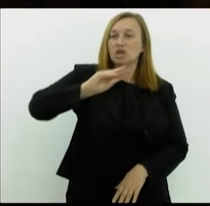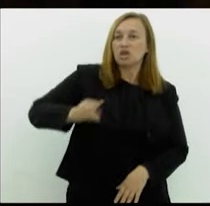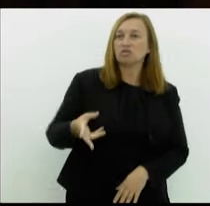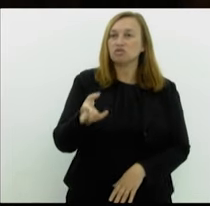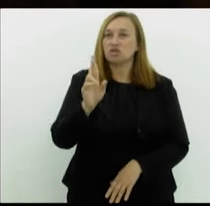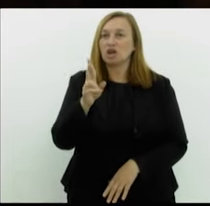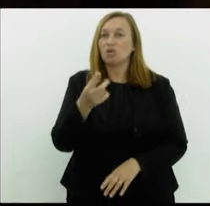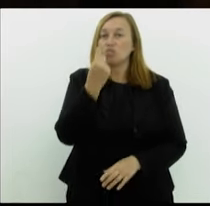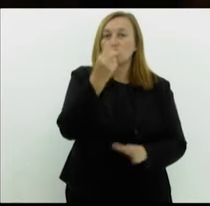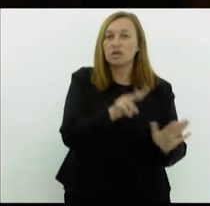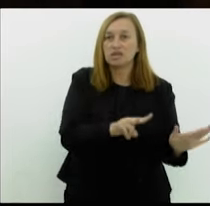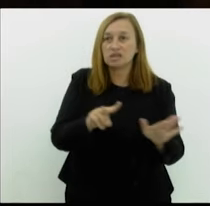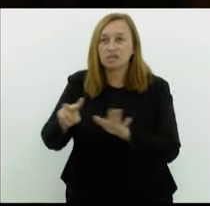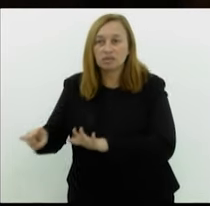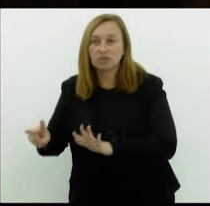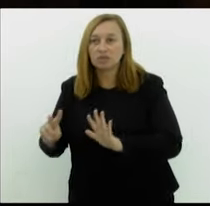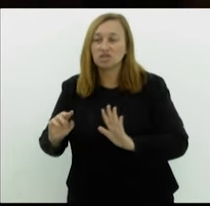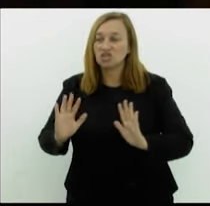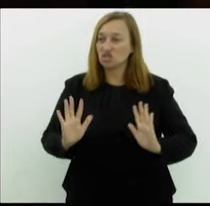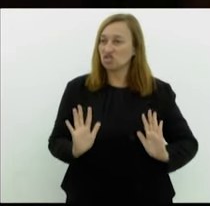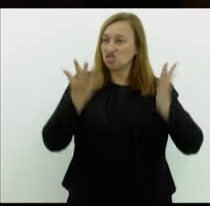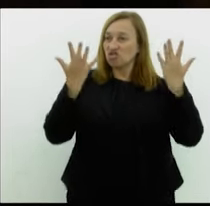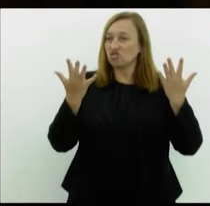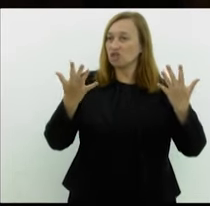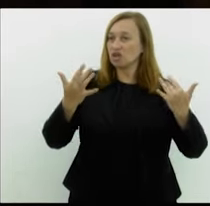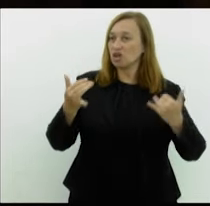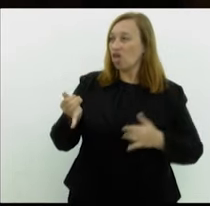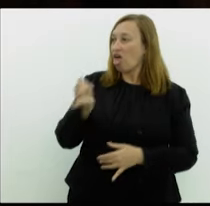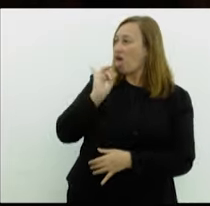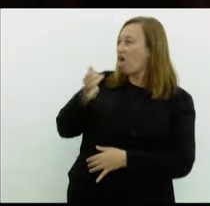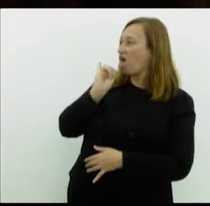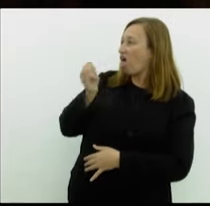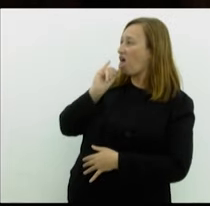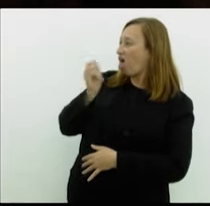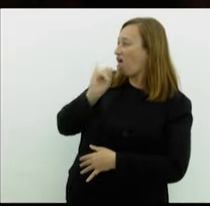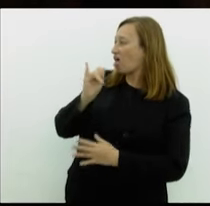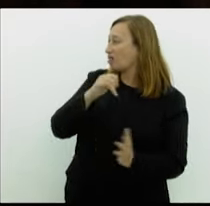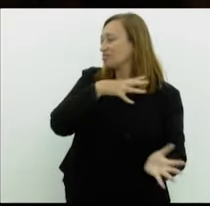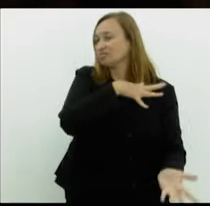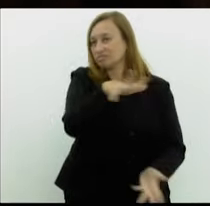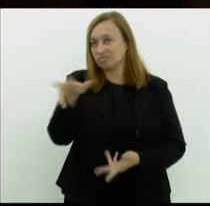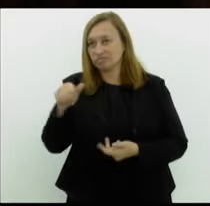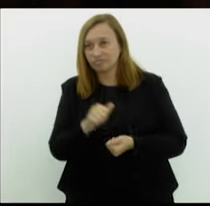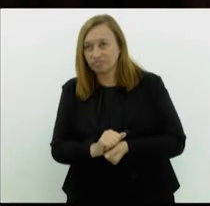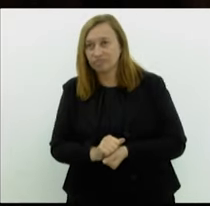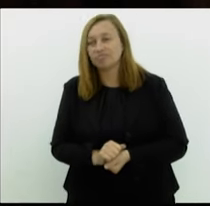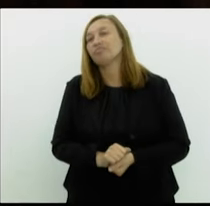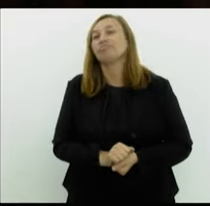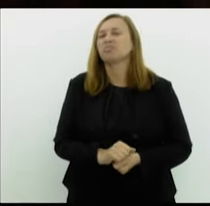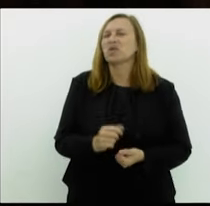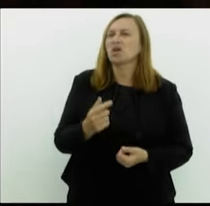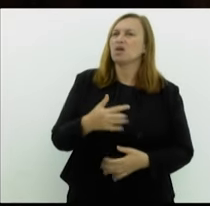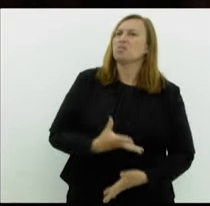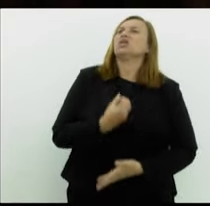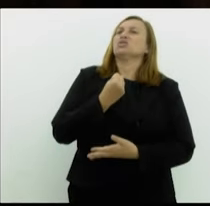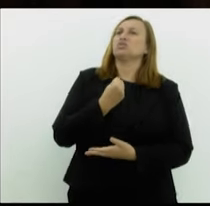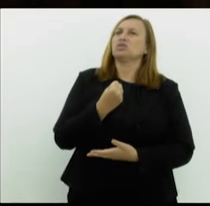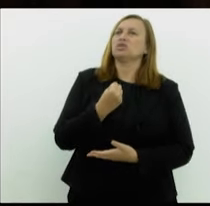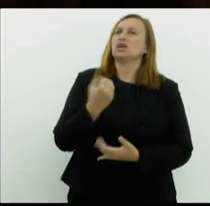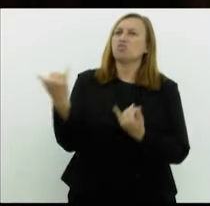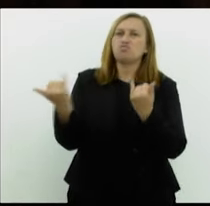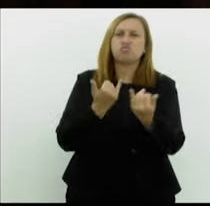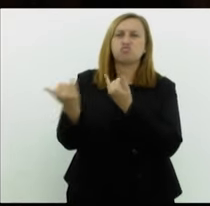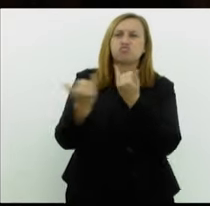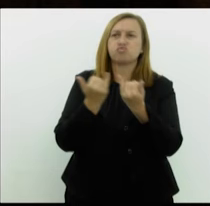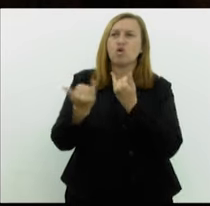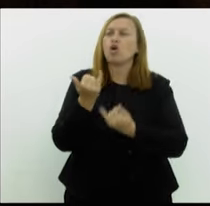uma semana de diversão mundo afora. E aí, não me surpreende a notícia de